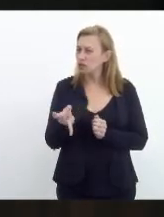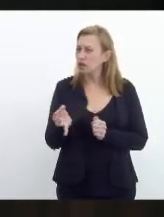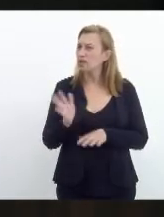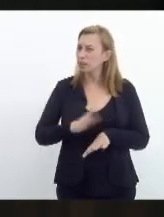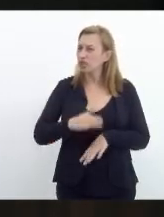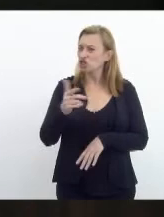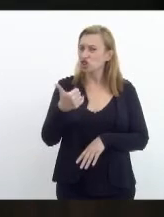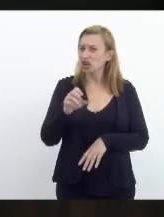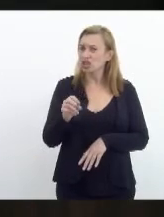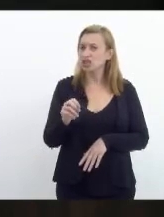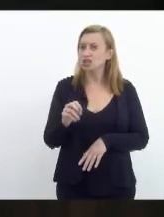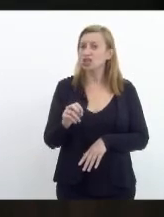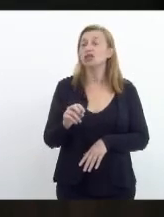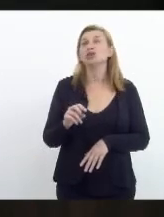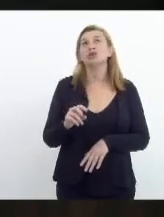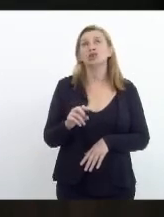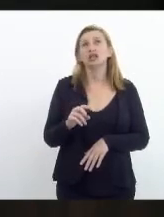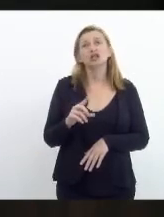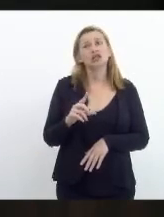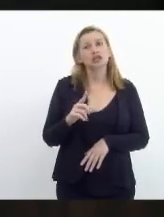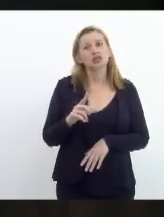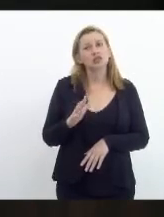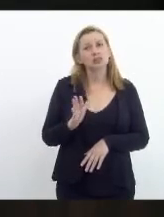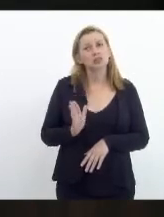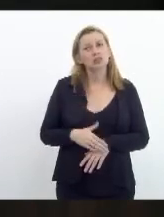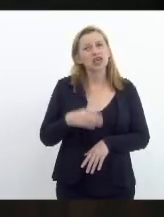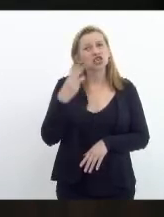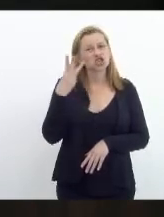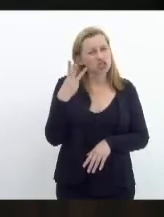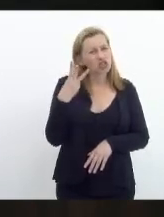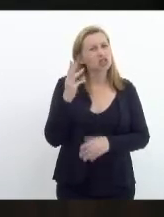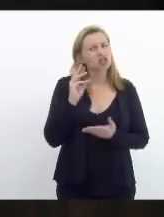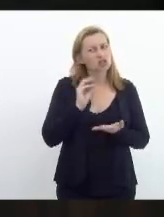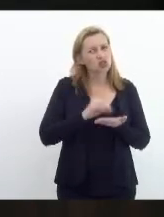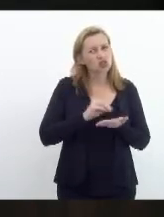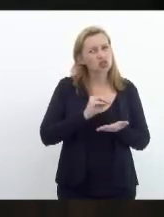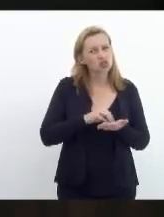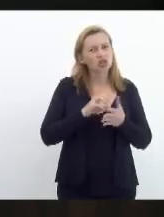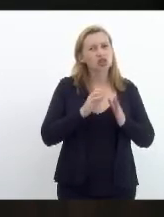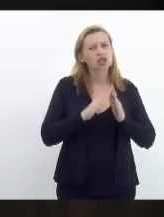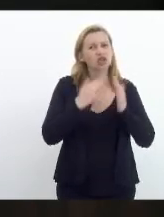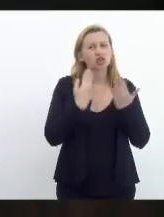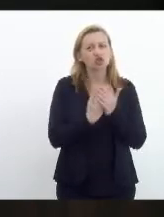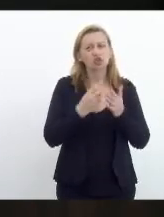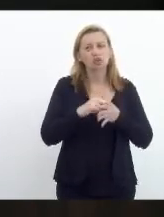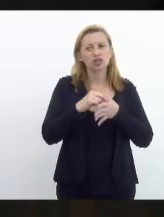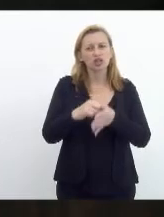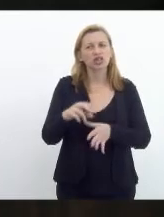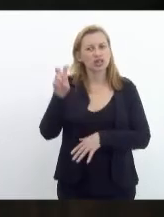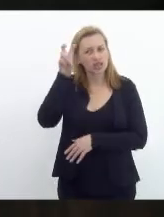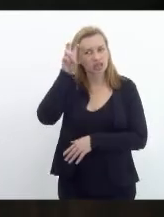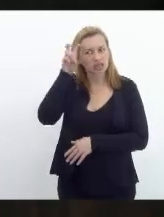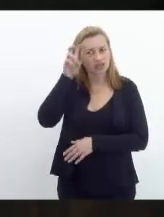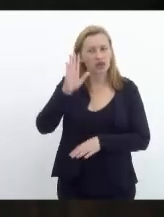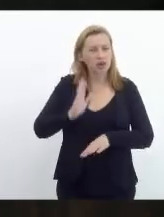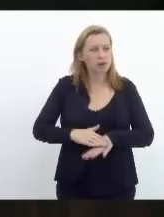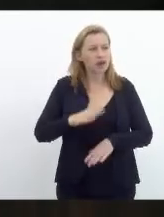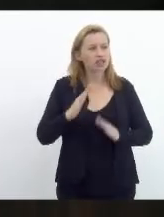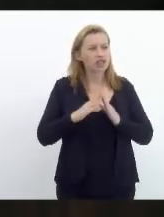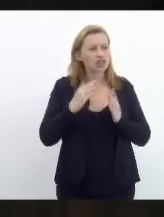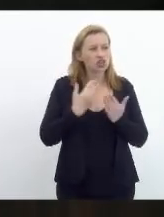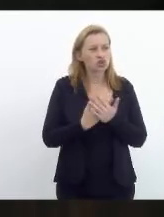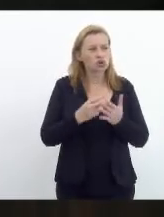10. Iremos fazer ainda mais 3, um colégio de líderes quinta-feira, mais um colégio de